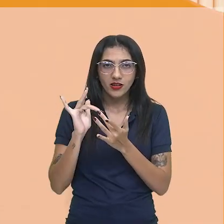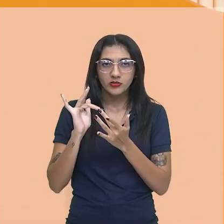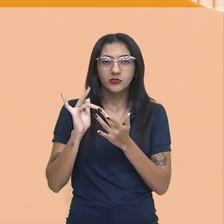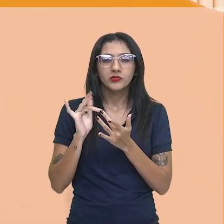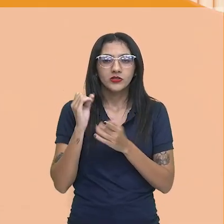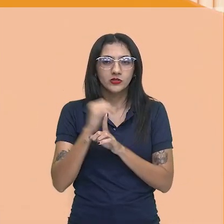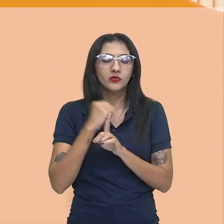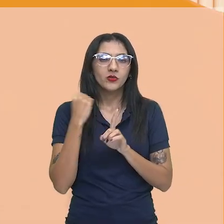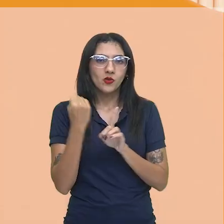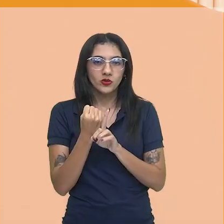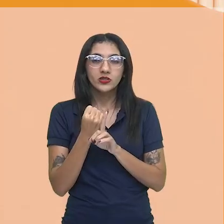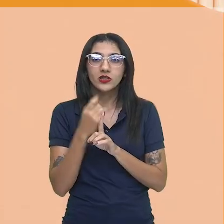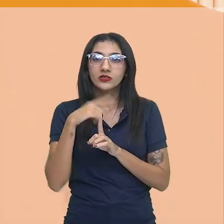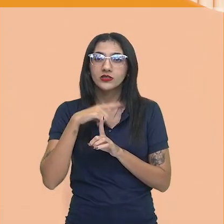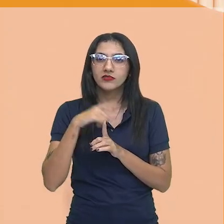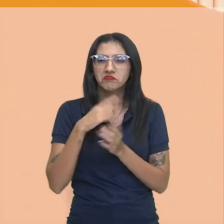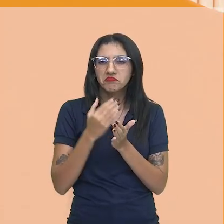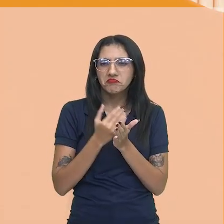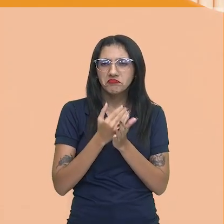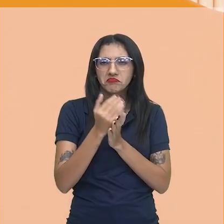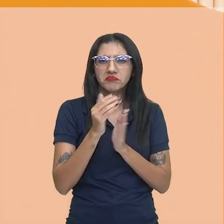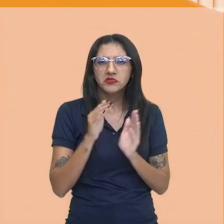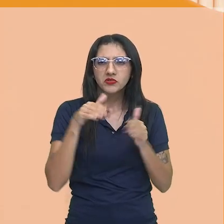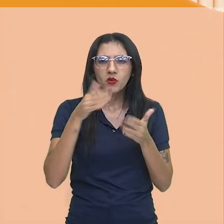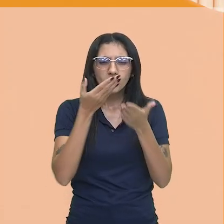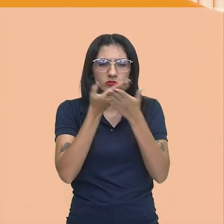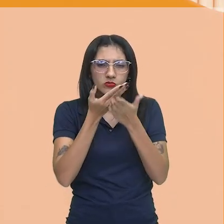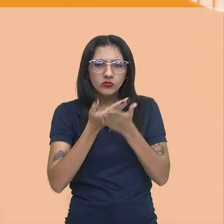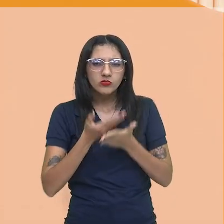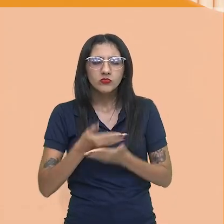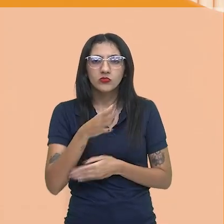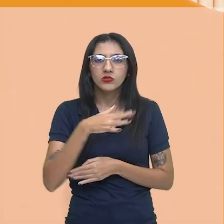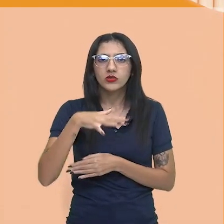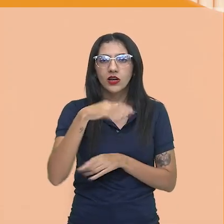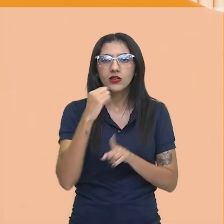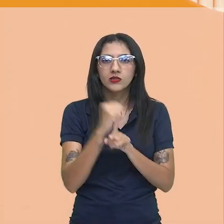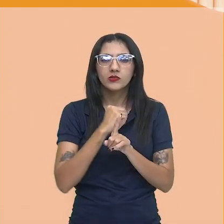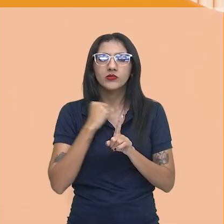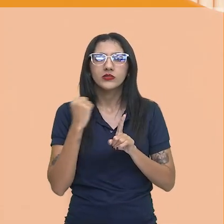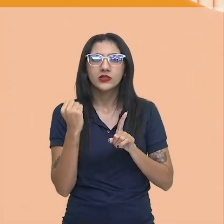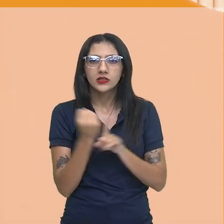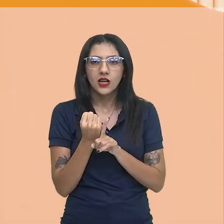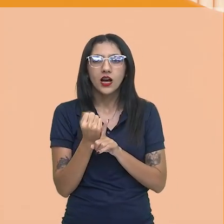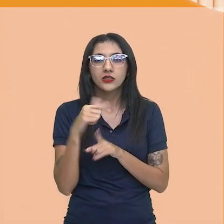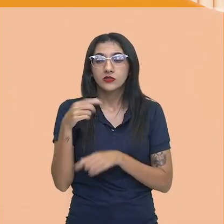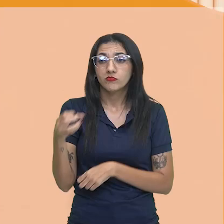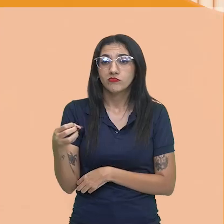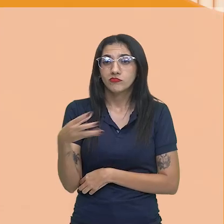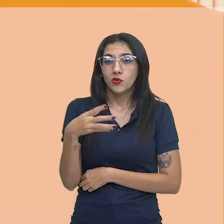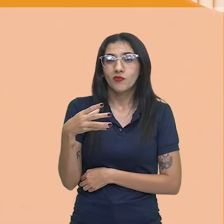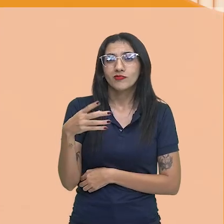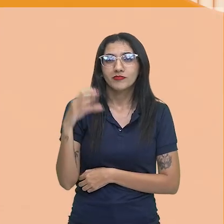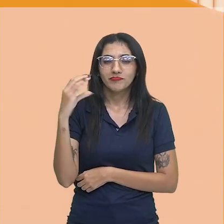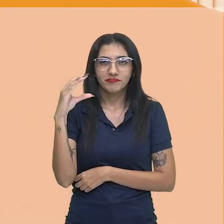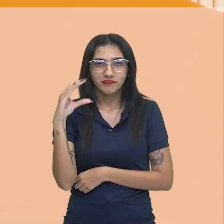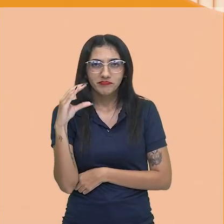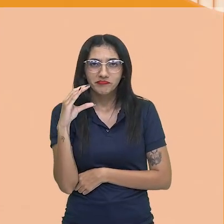que se debruçaram aí, né, sobre o estudo da sociedade, sobre essa nova ciência, que